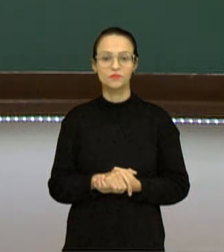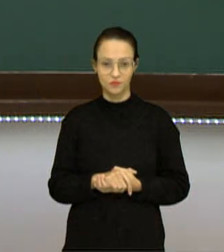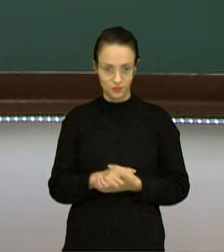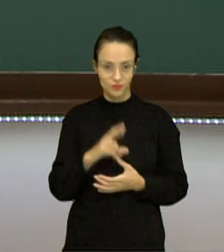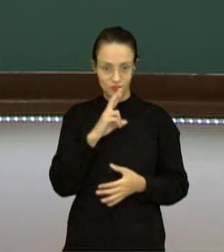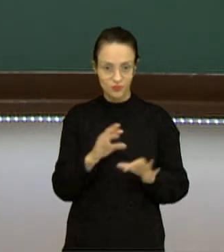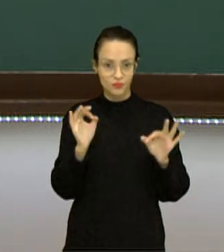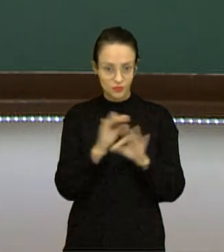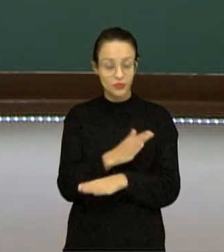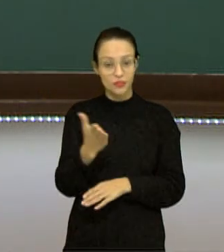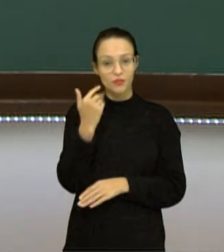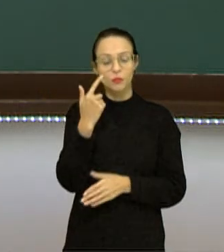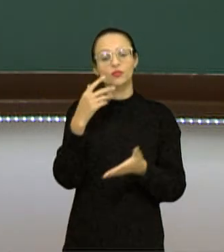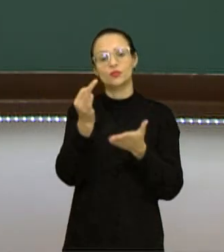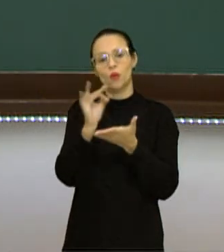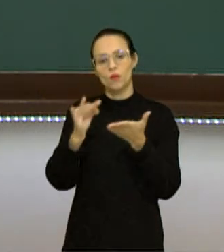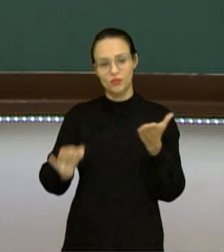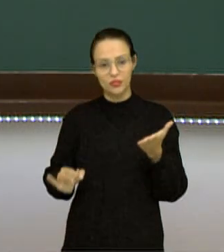Respondeu? Então vamos conferir.